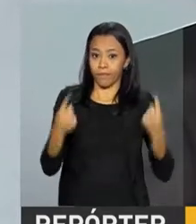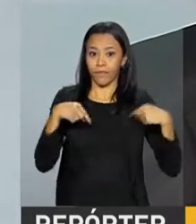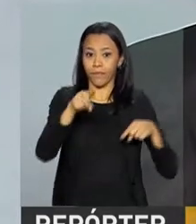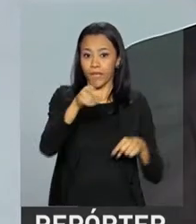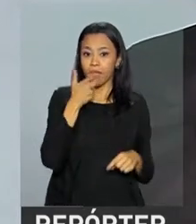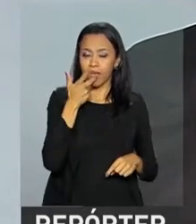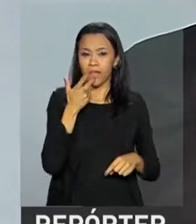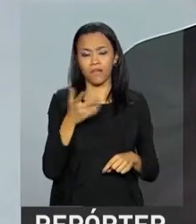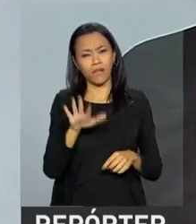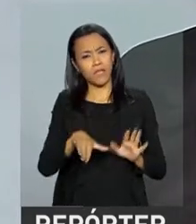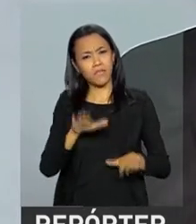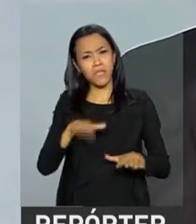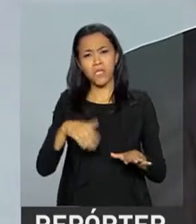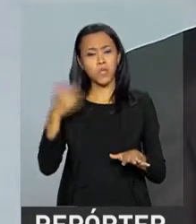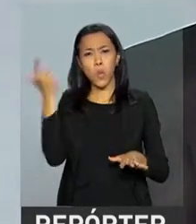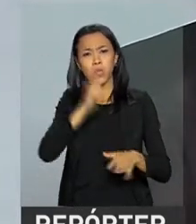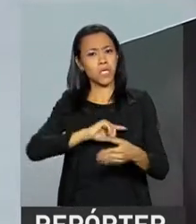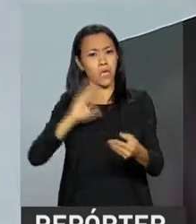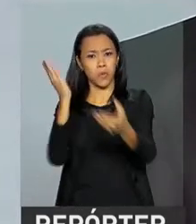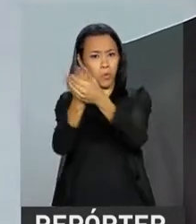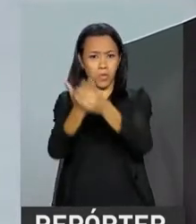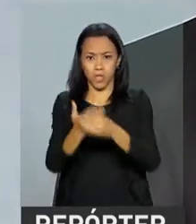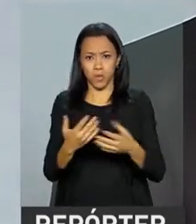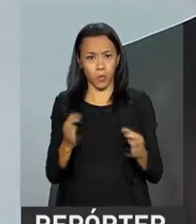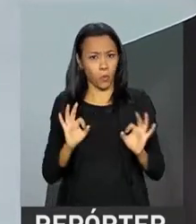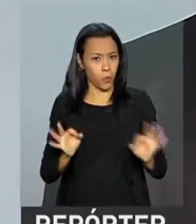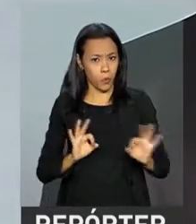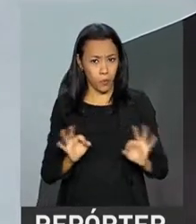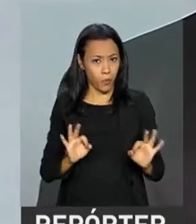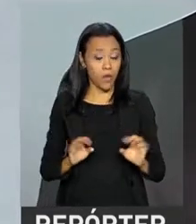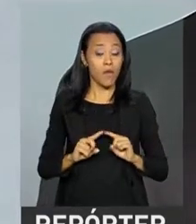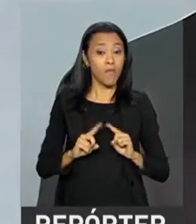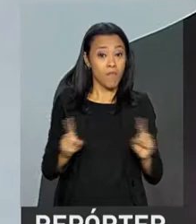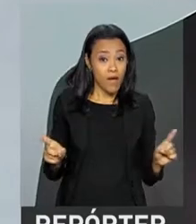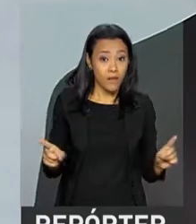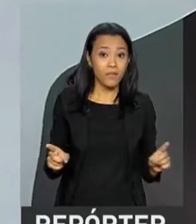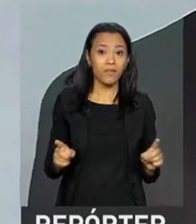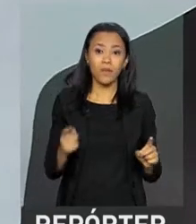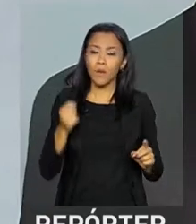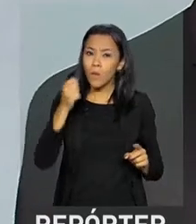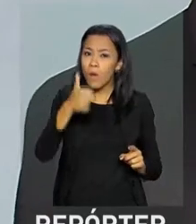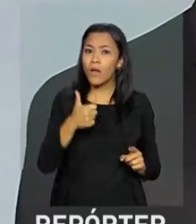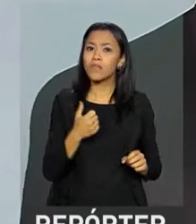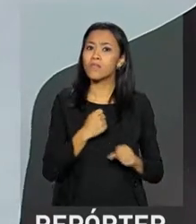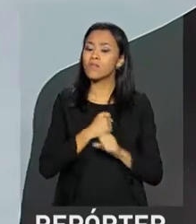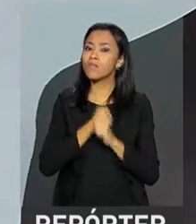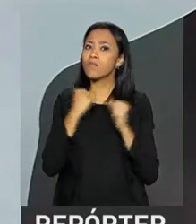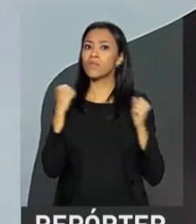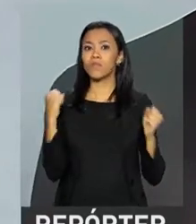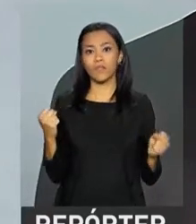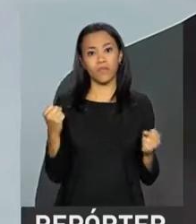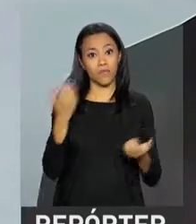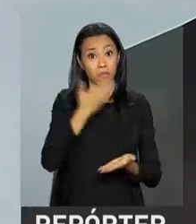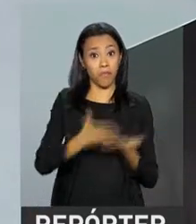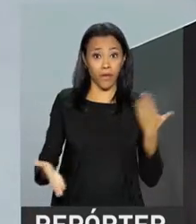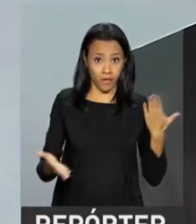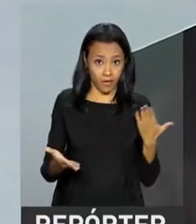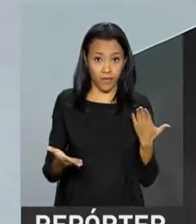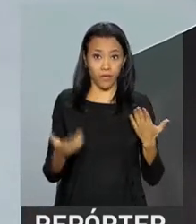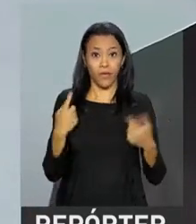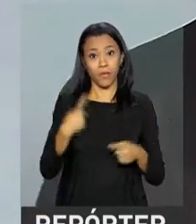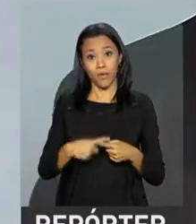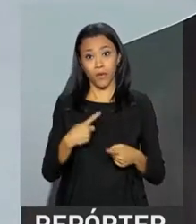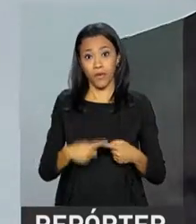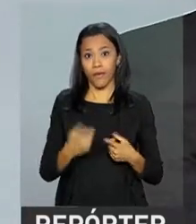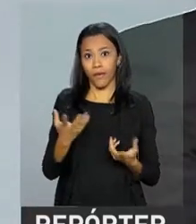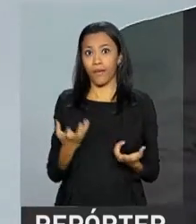que não ganhe essa ação que não vençam mas é muito improvável quase impossível que efetivamente percam que tenha que despender qualquer